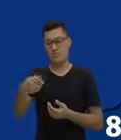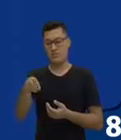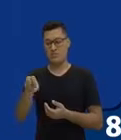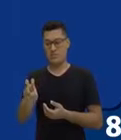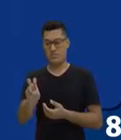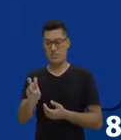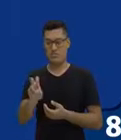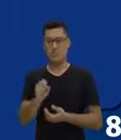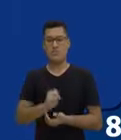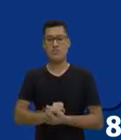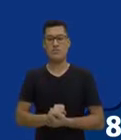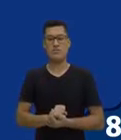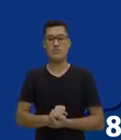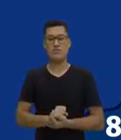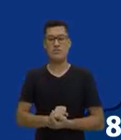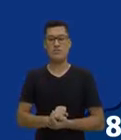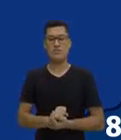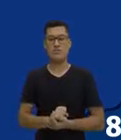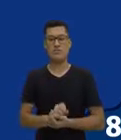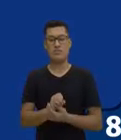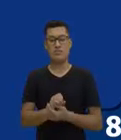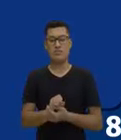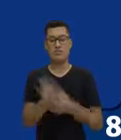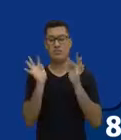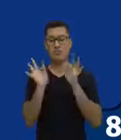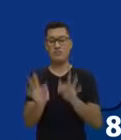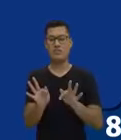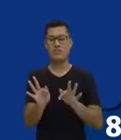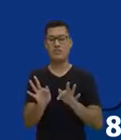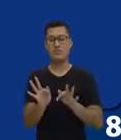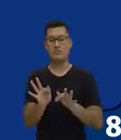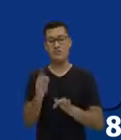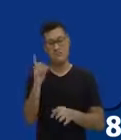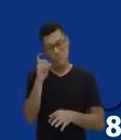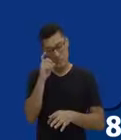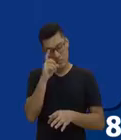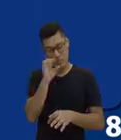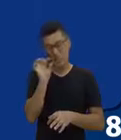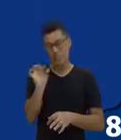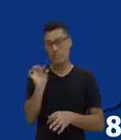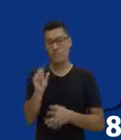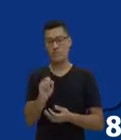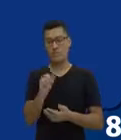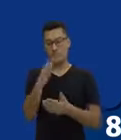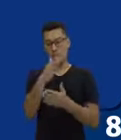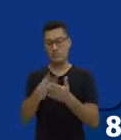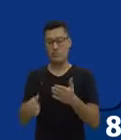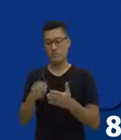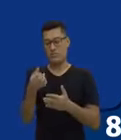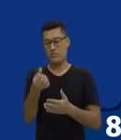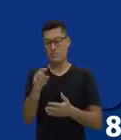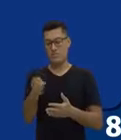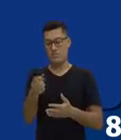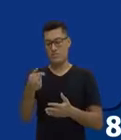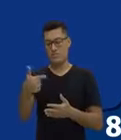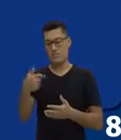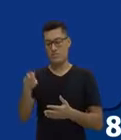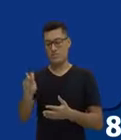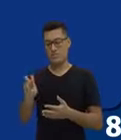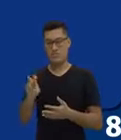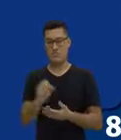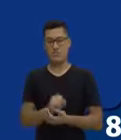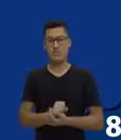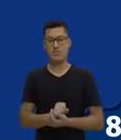6,25, não é isso? E essa última aí é um pouquinho mais complicada, mas vamos lá. A metade de 6,25 é o quê?